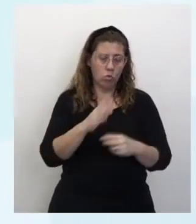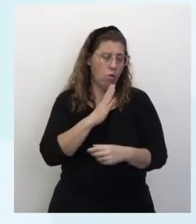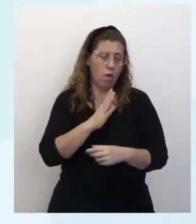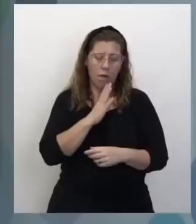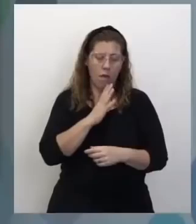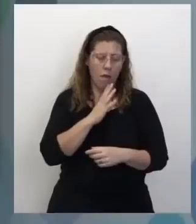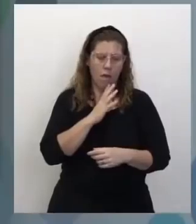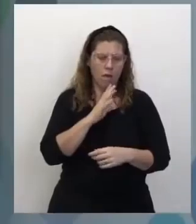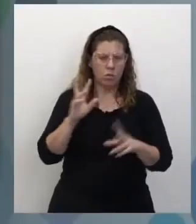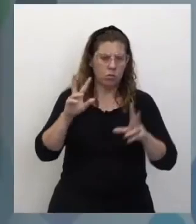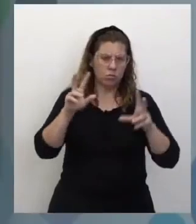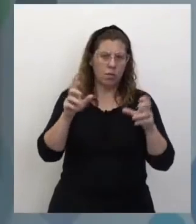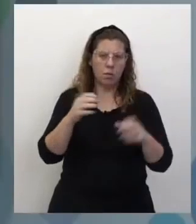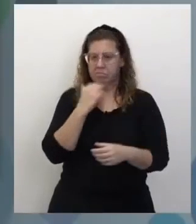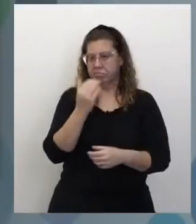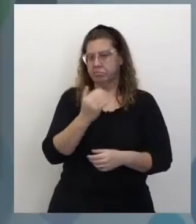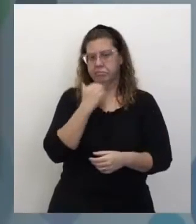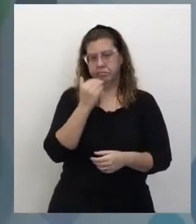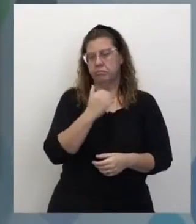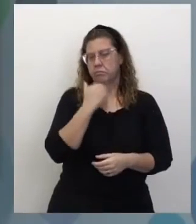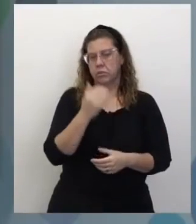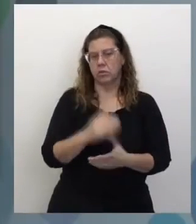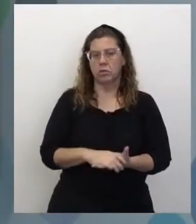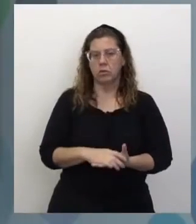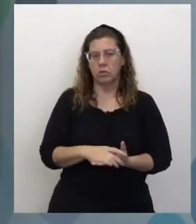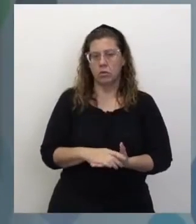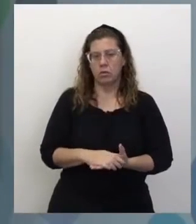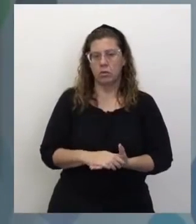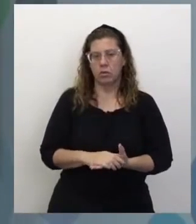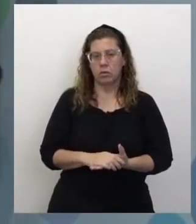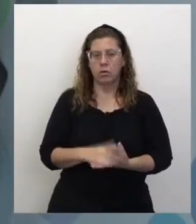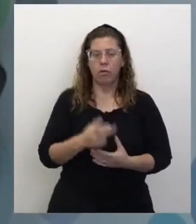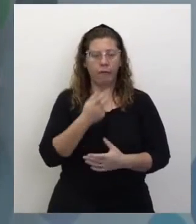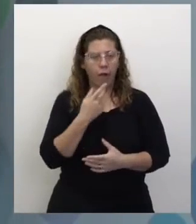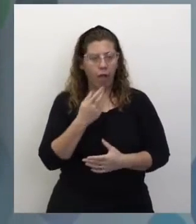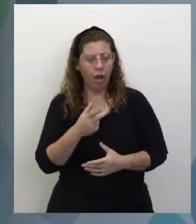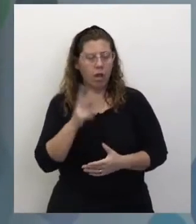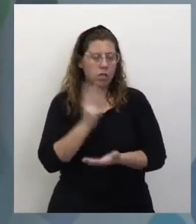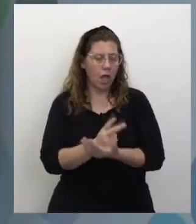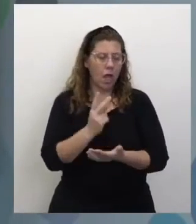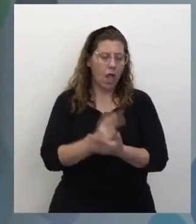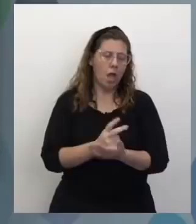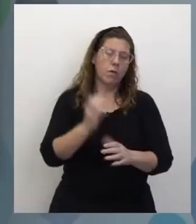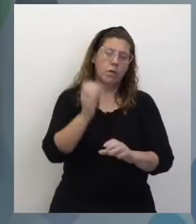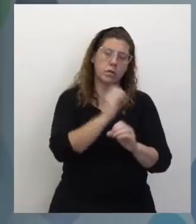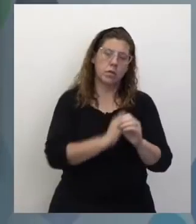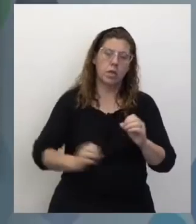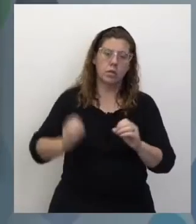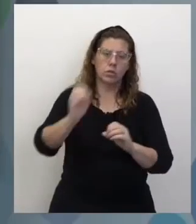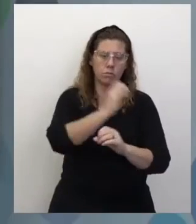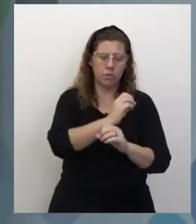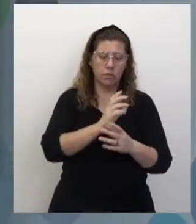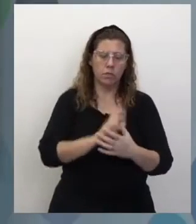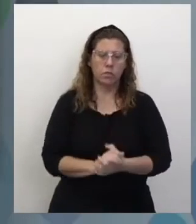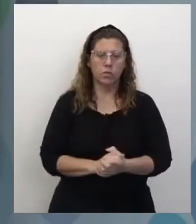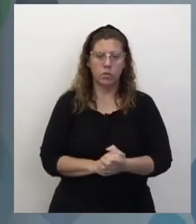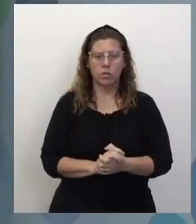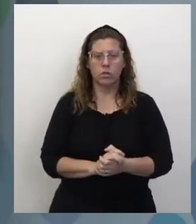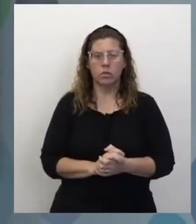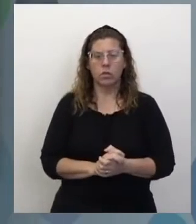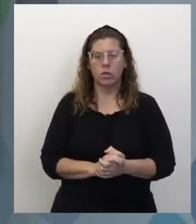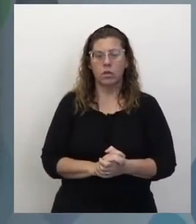conhecem, né, então não adianta, né? Então, por exemplo, a gente está falando do centro de mídias. O centro de mídias é não estou falando para vocês fazerem meme da gente, tá, gente? Não é isso,